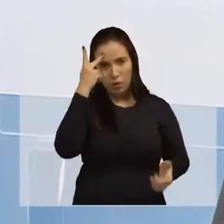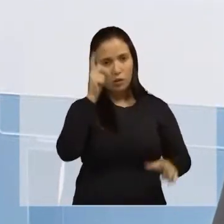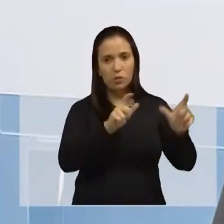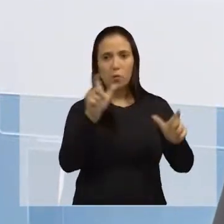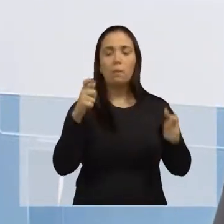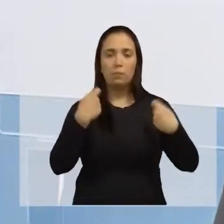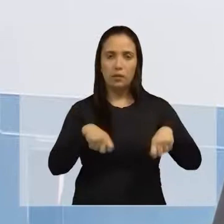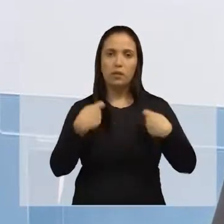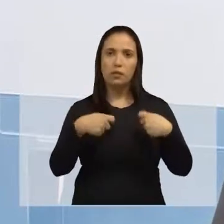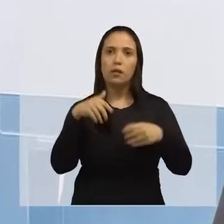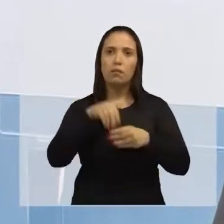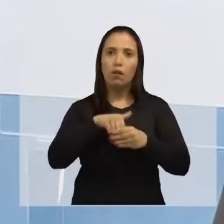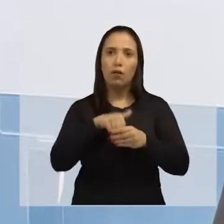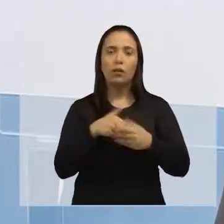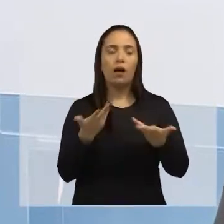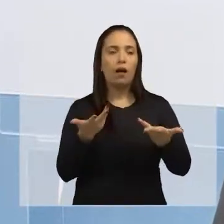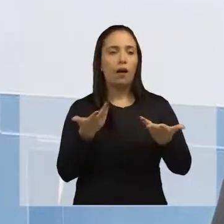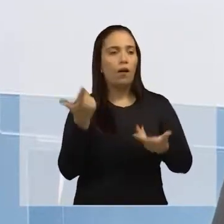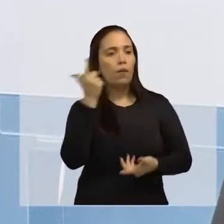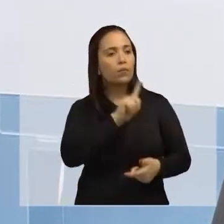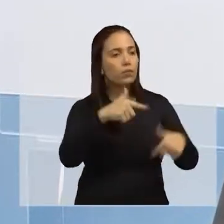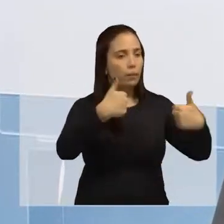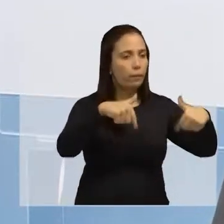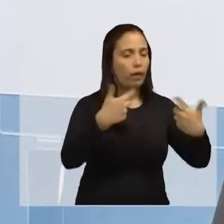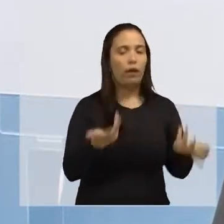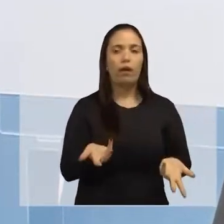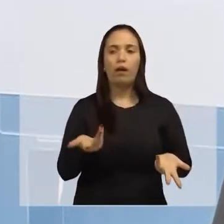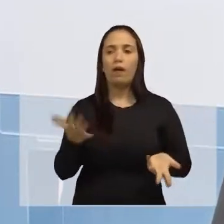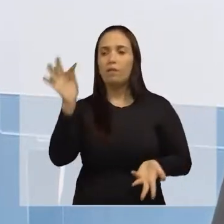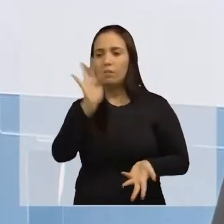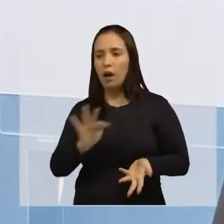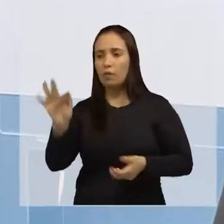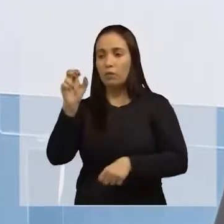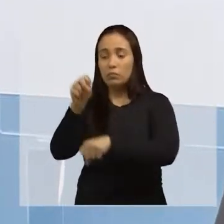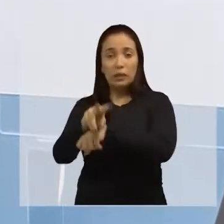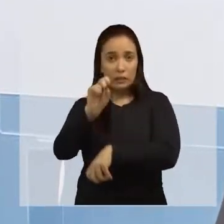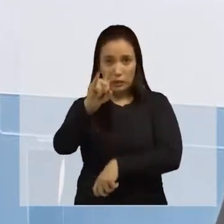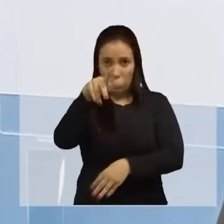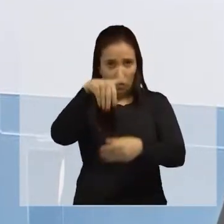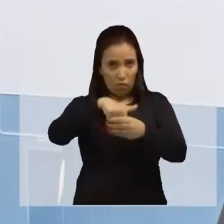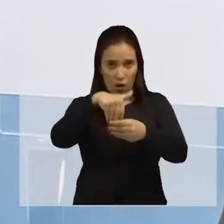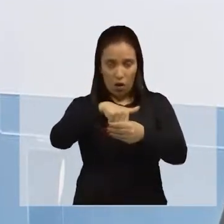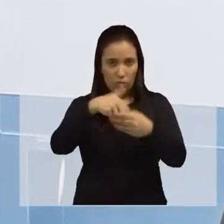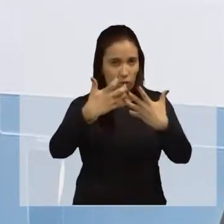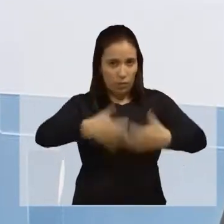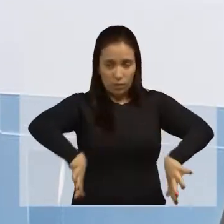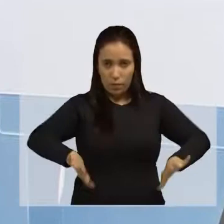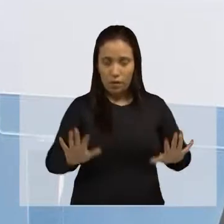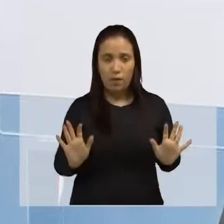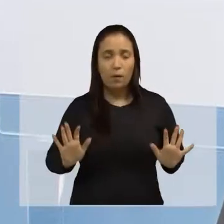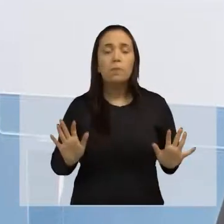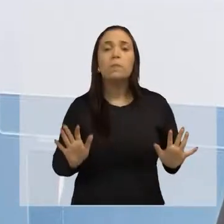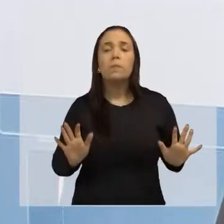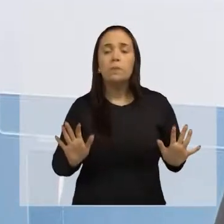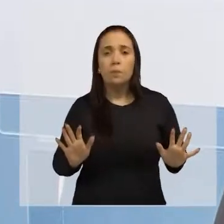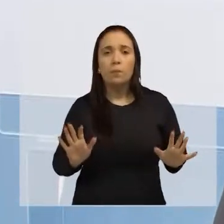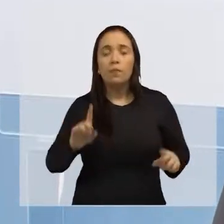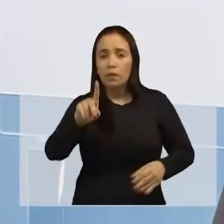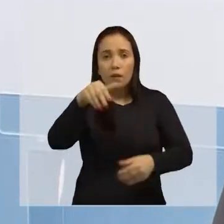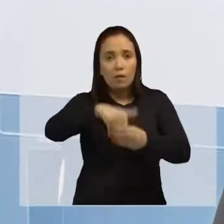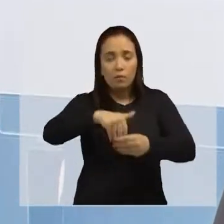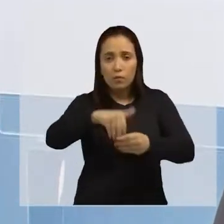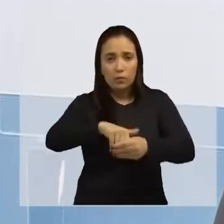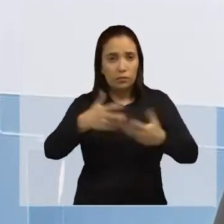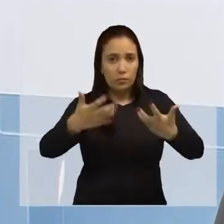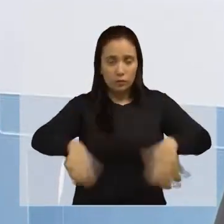para poder ter um emprego, para poder fazer uma faculdade, para poder... Se você não votar, se eu não tiver em dia, um